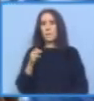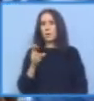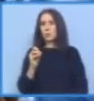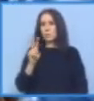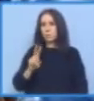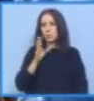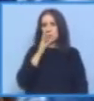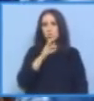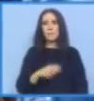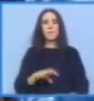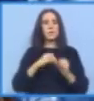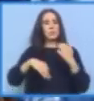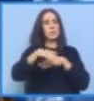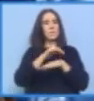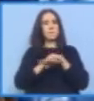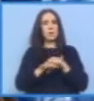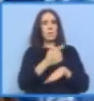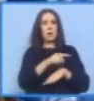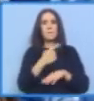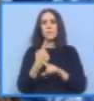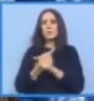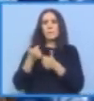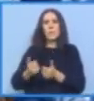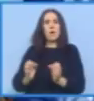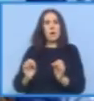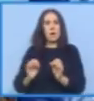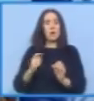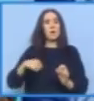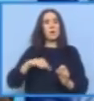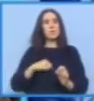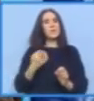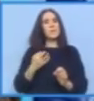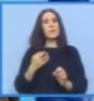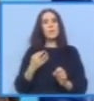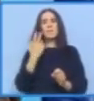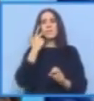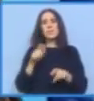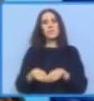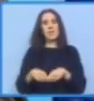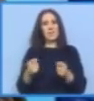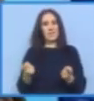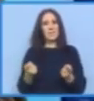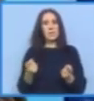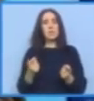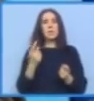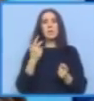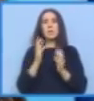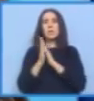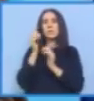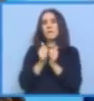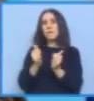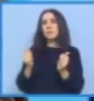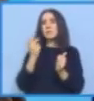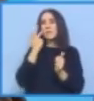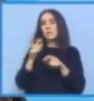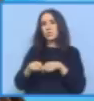pecados sociais. Há coisas que não estão bem, que é quando nós justamente estragamos a vida. Afastar-se de Deus significa estragar a vida, a